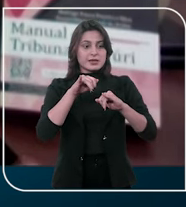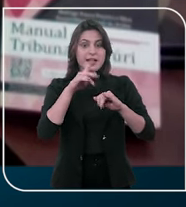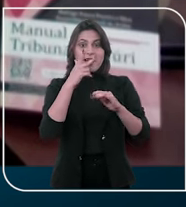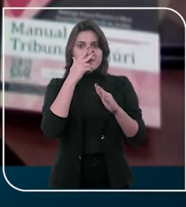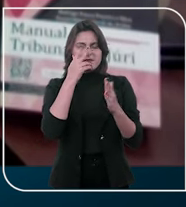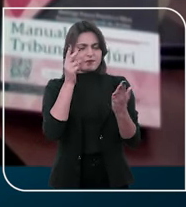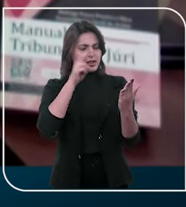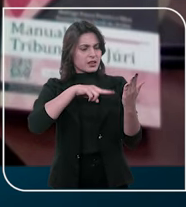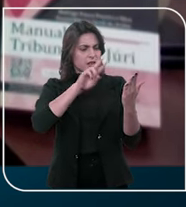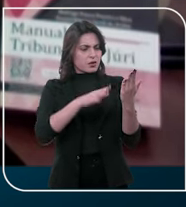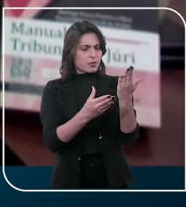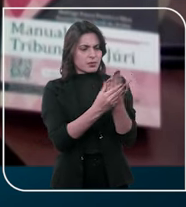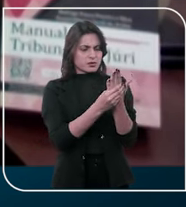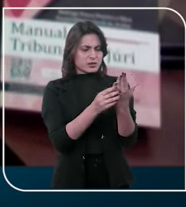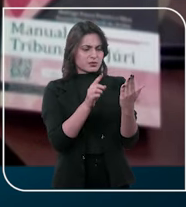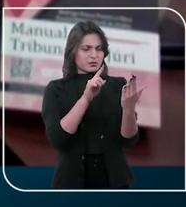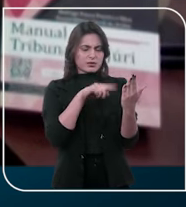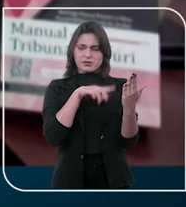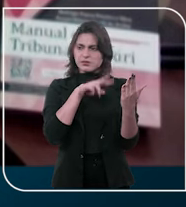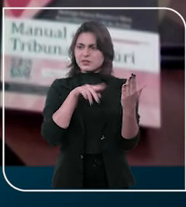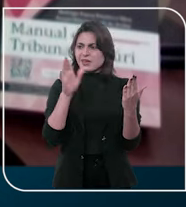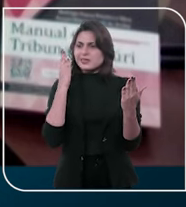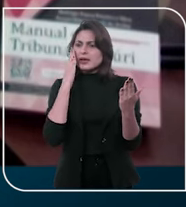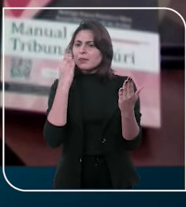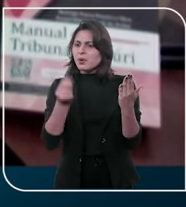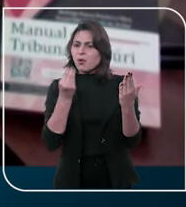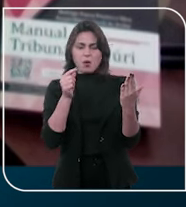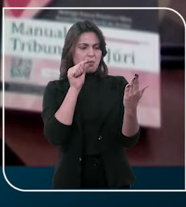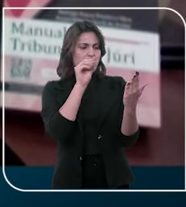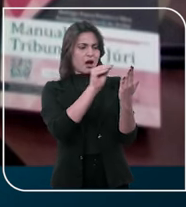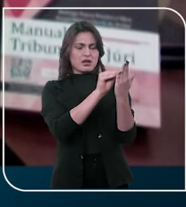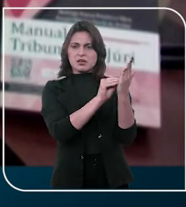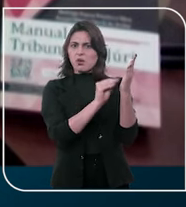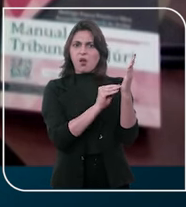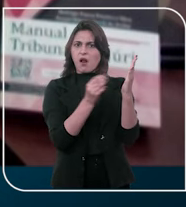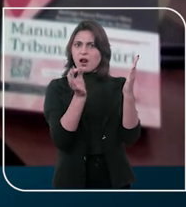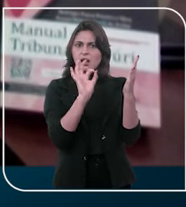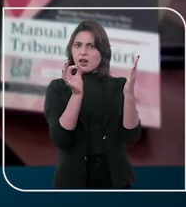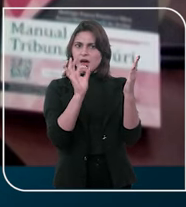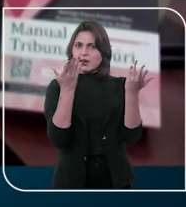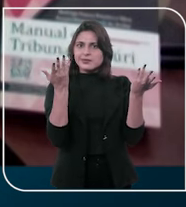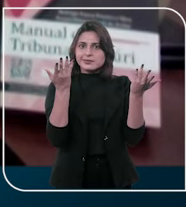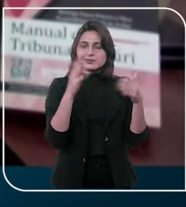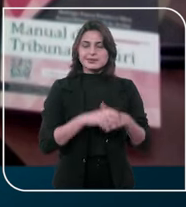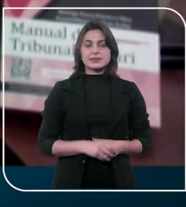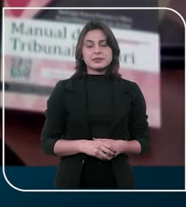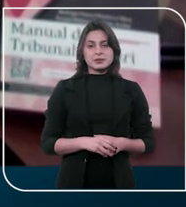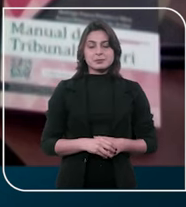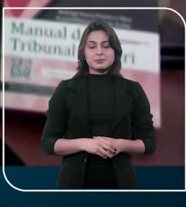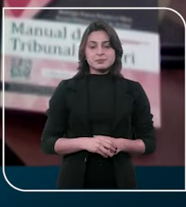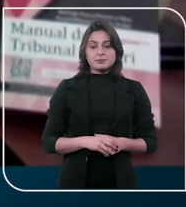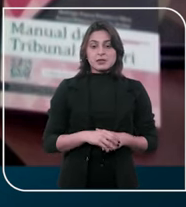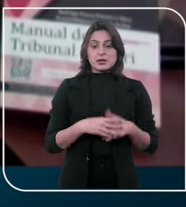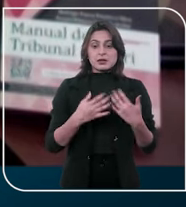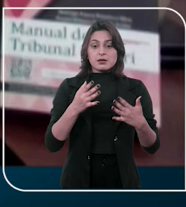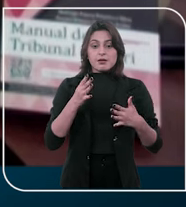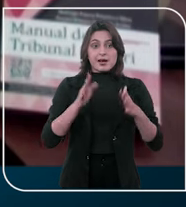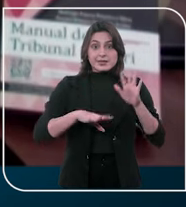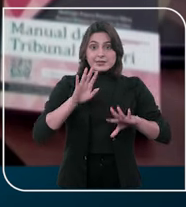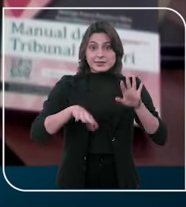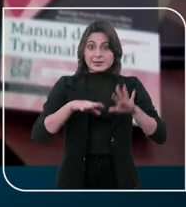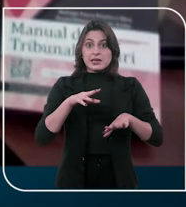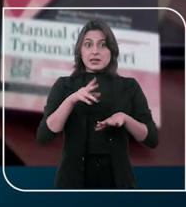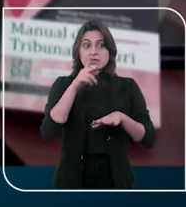nessa destruição, nessa retirada do status de pessoa humana do acusado,